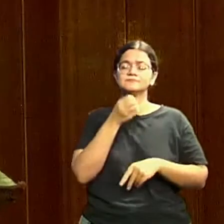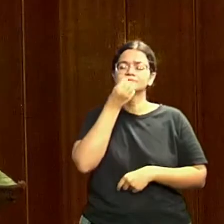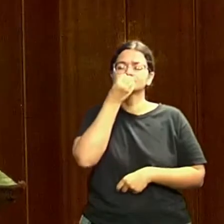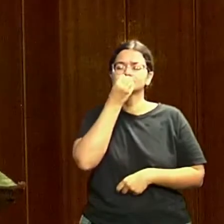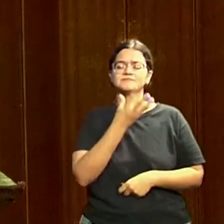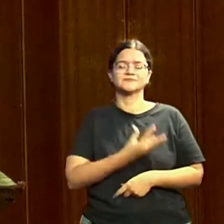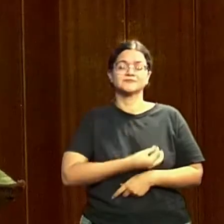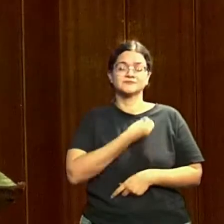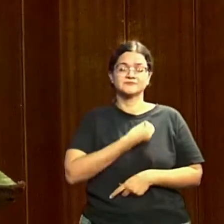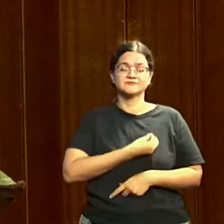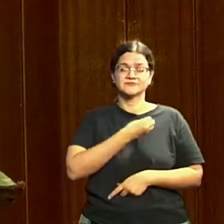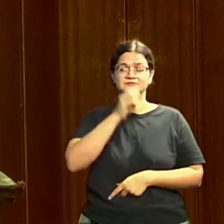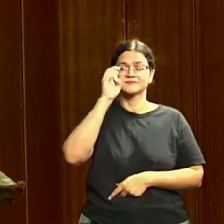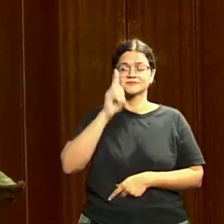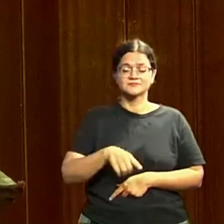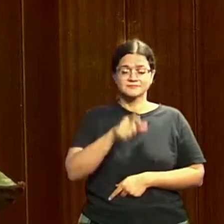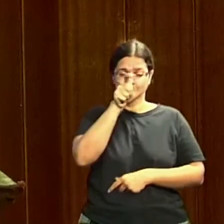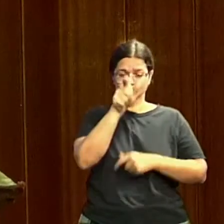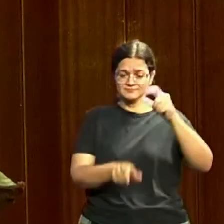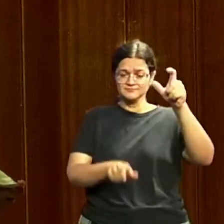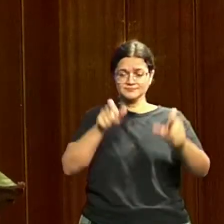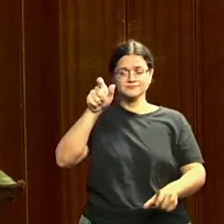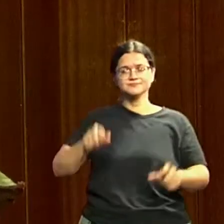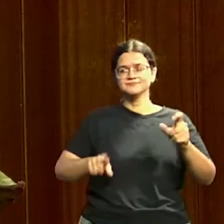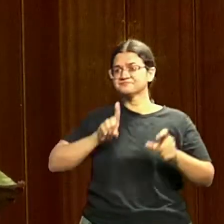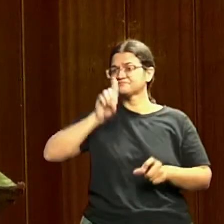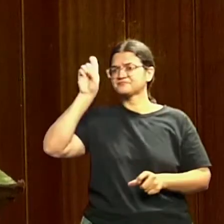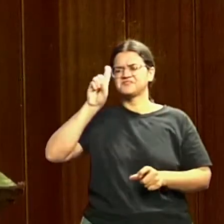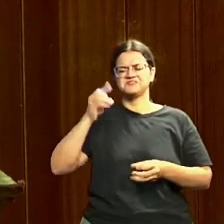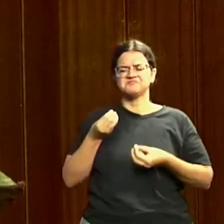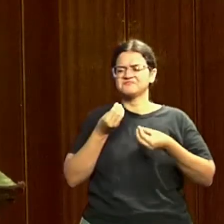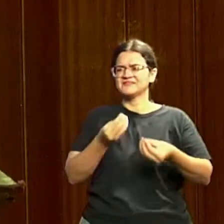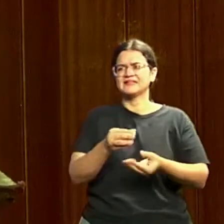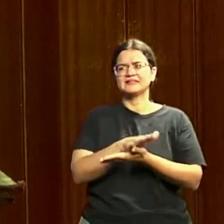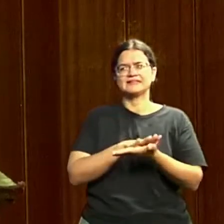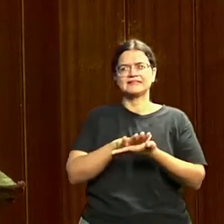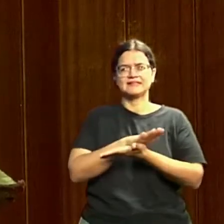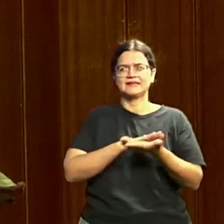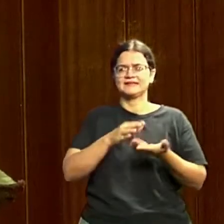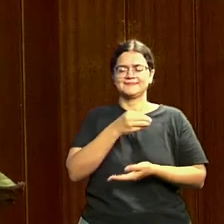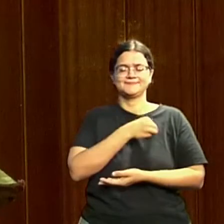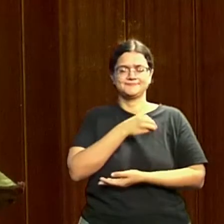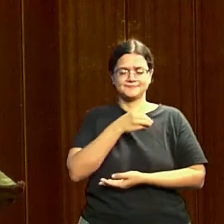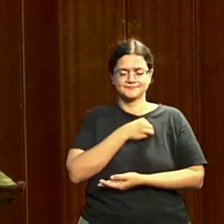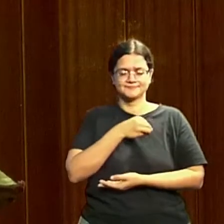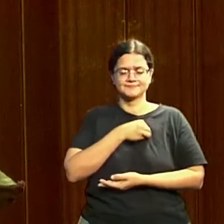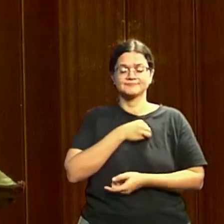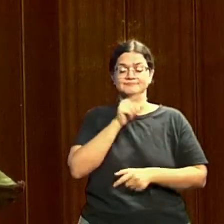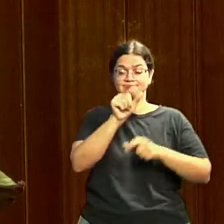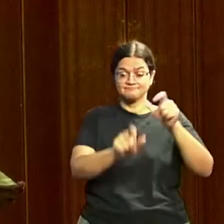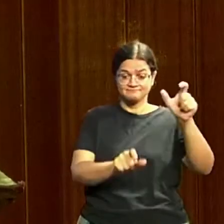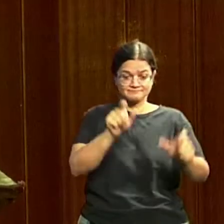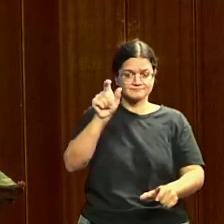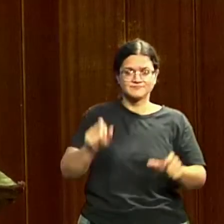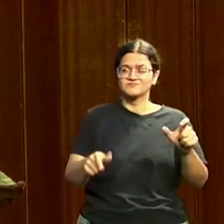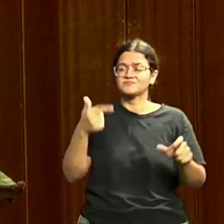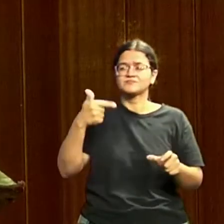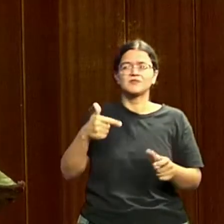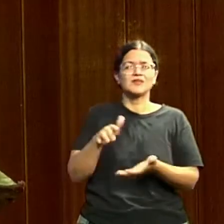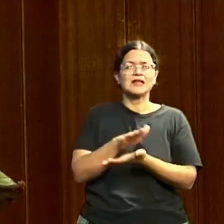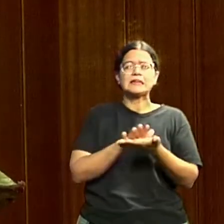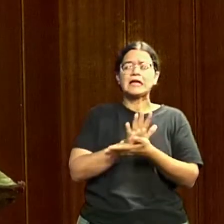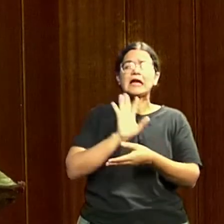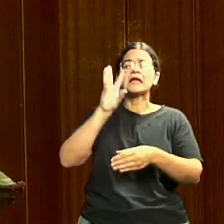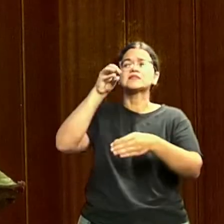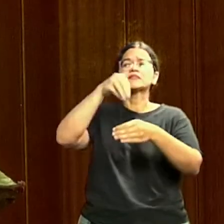não atribui a ele nenhuma iniquidade, e em cujo espírito não há de forma